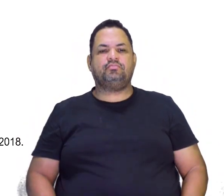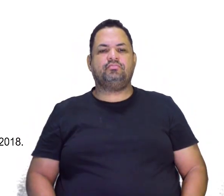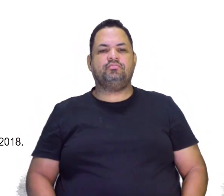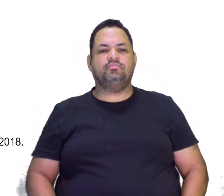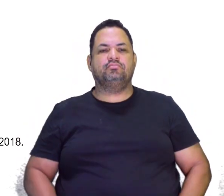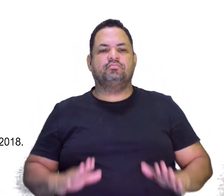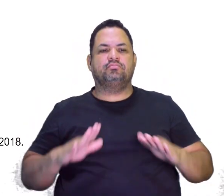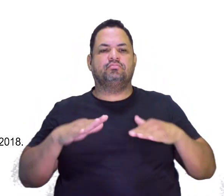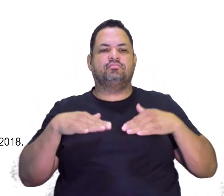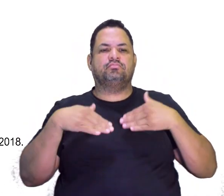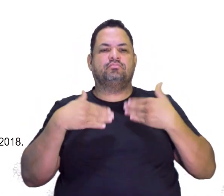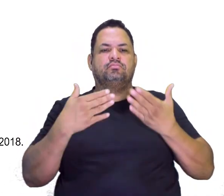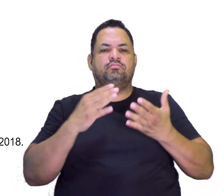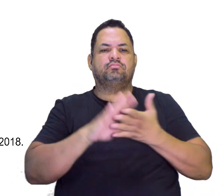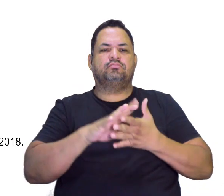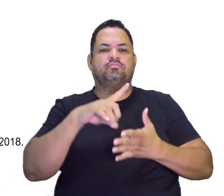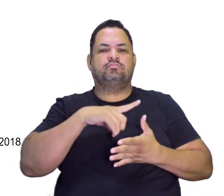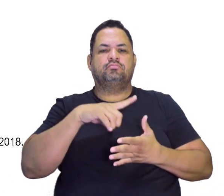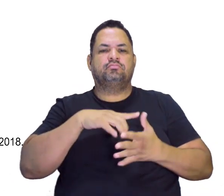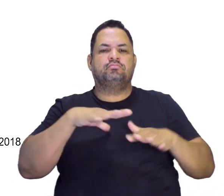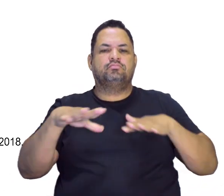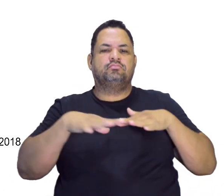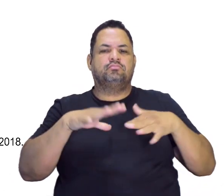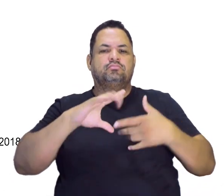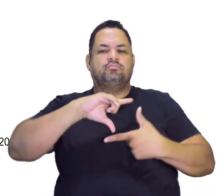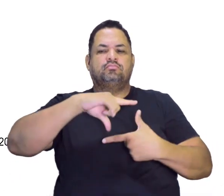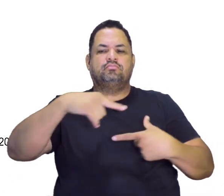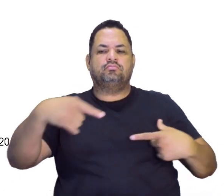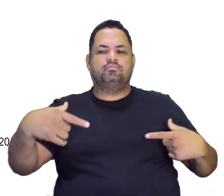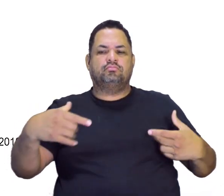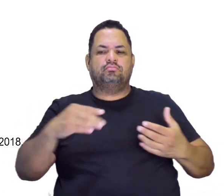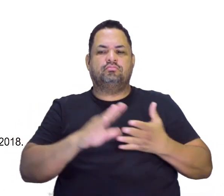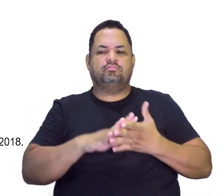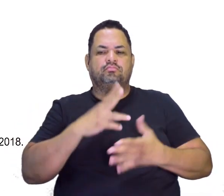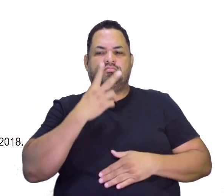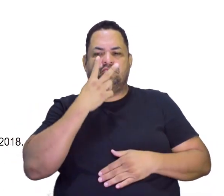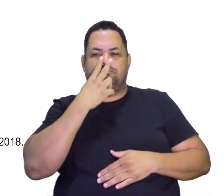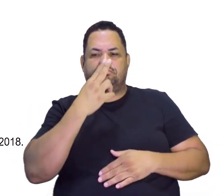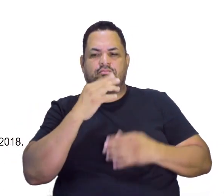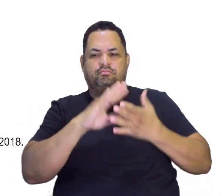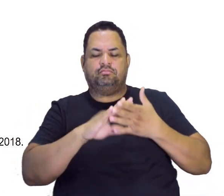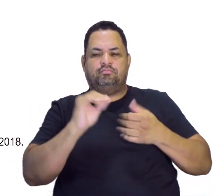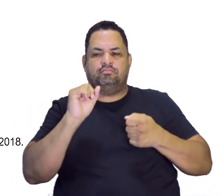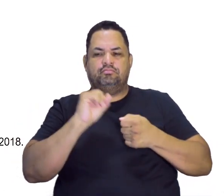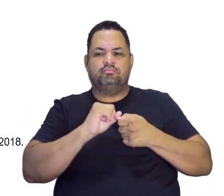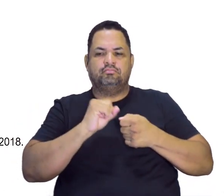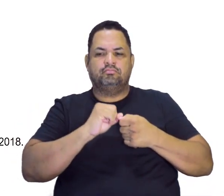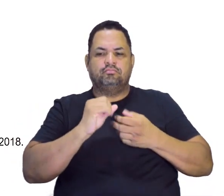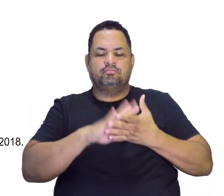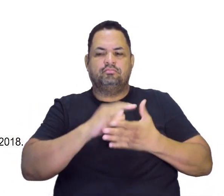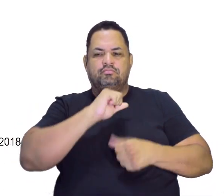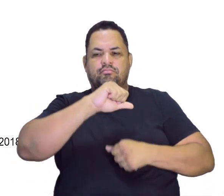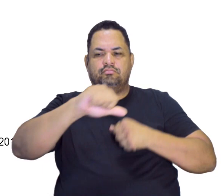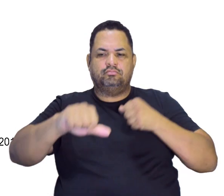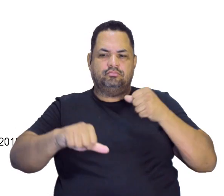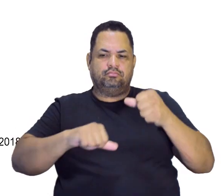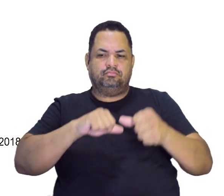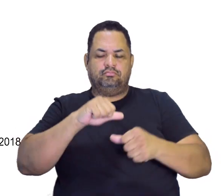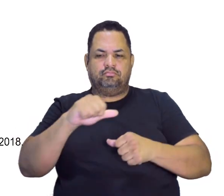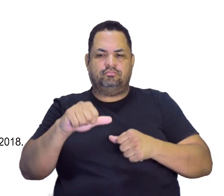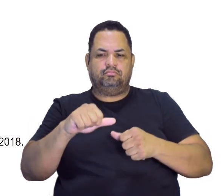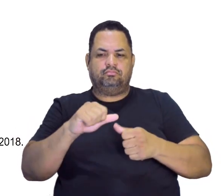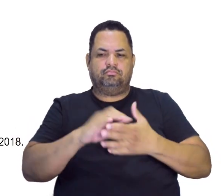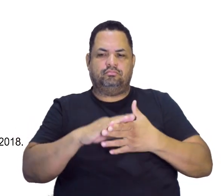então quando entra o movimento modernista essa aparência esse jeito de faz arte muda